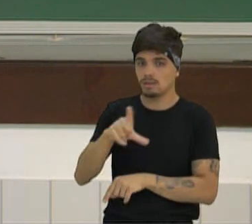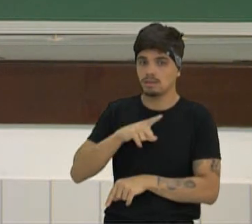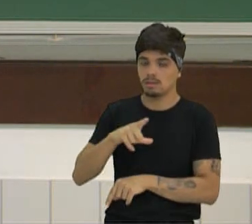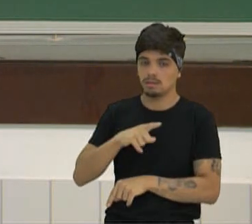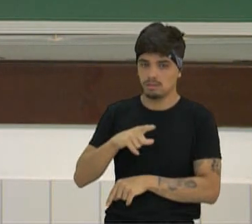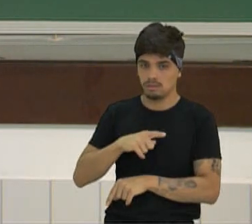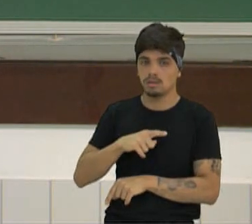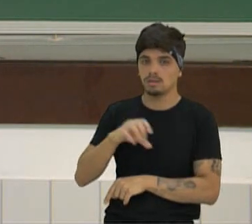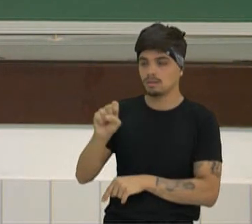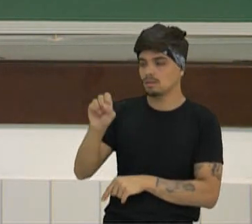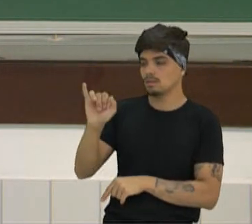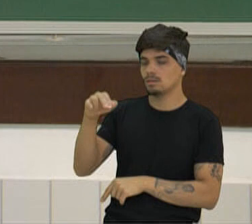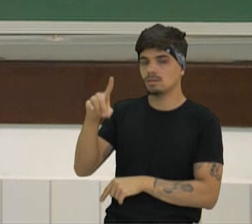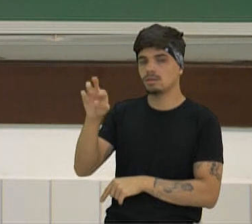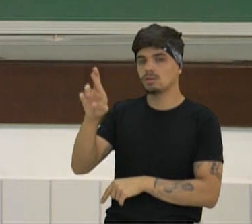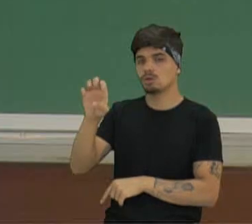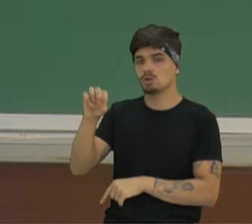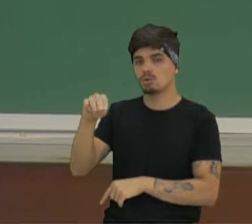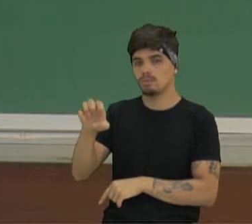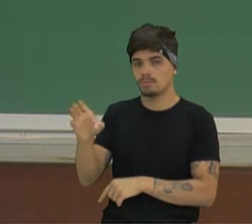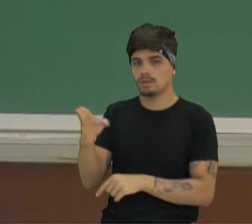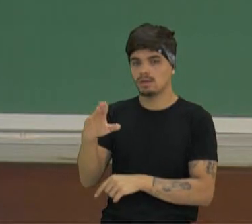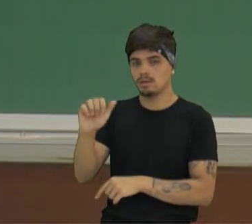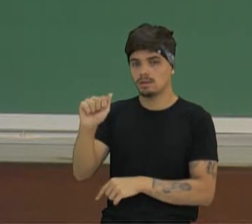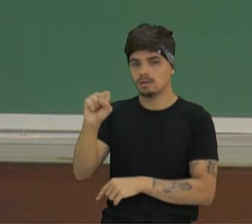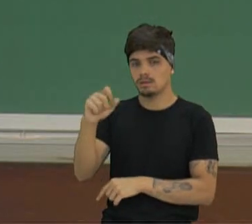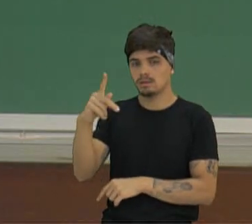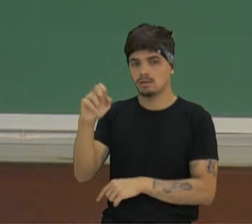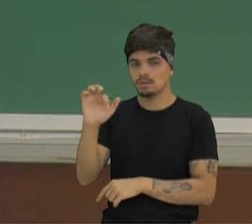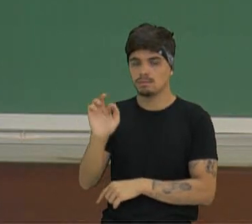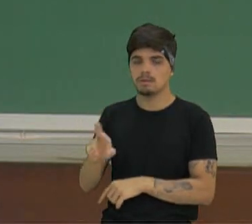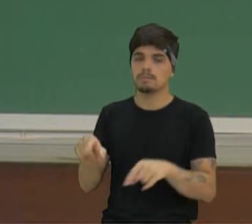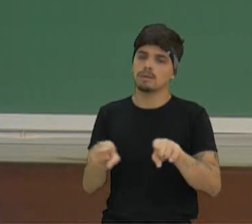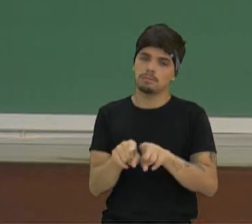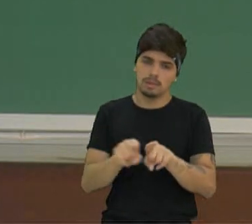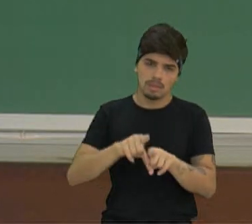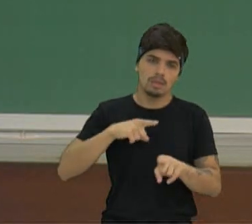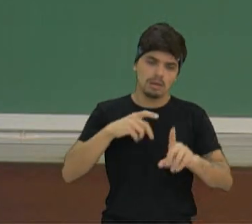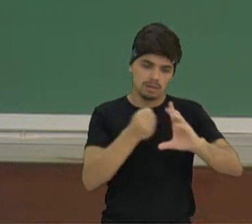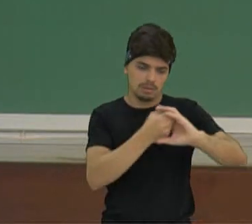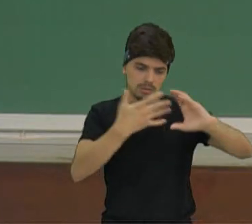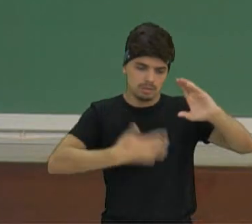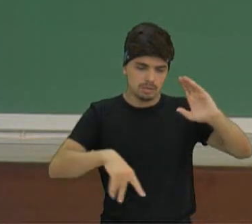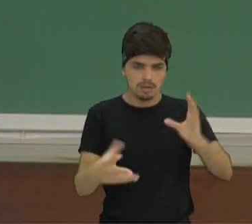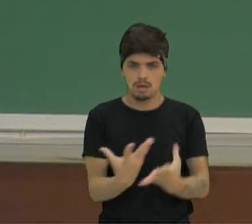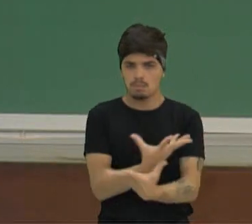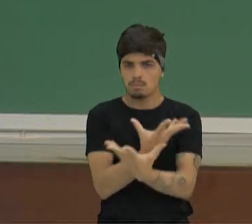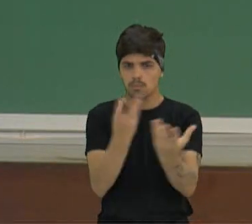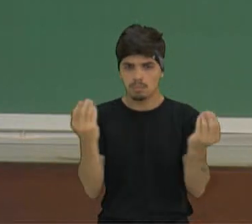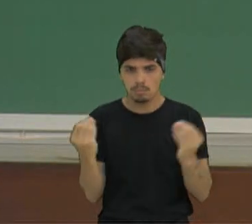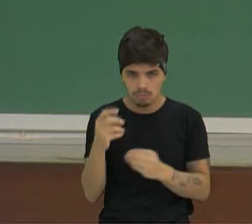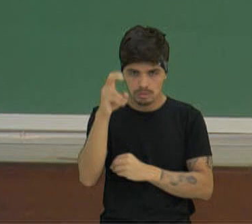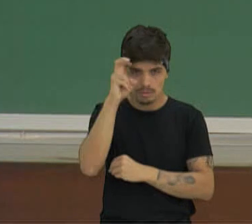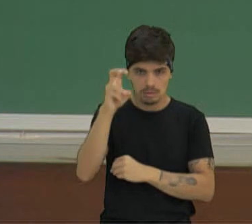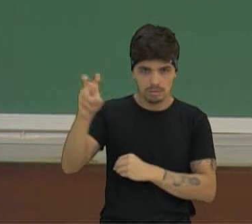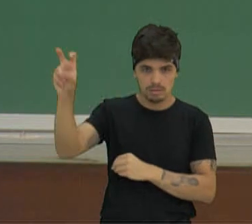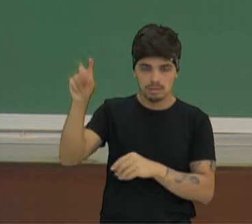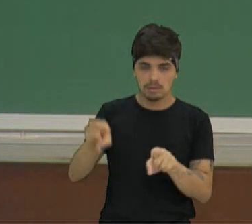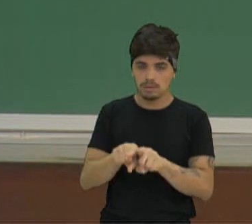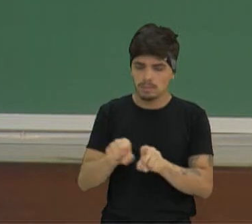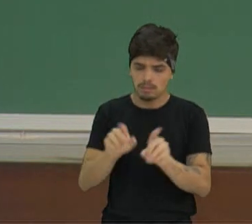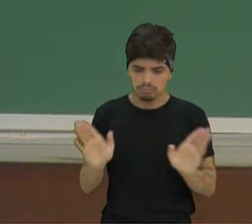síndrome de Asperger também ele tem algumas características de ser muito inteligente ele tem a um super